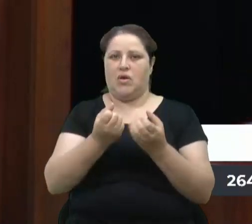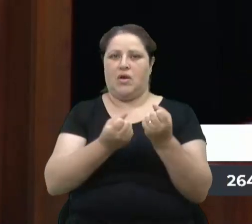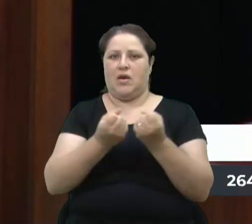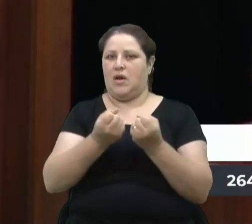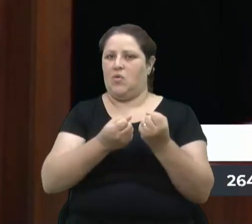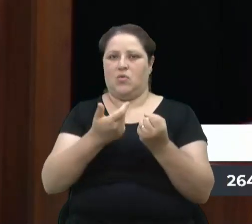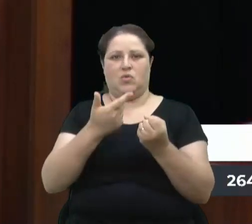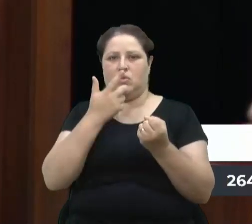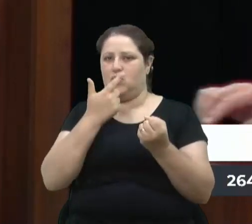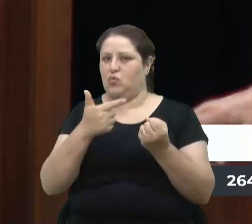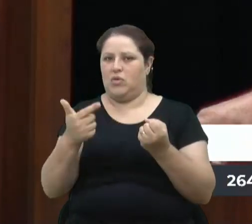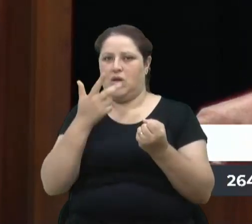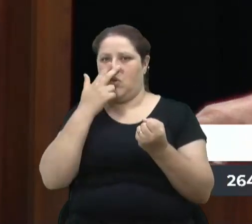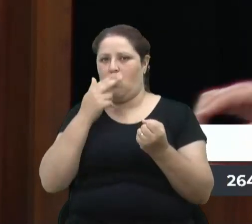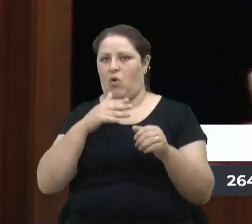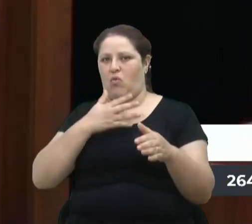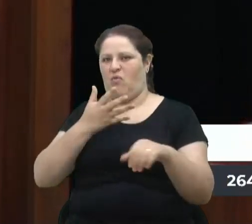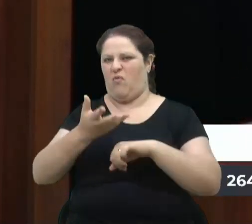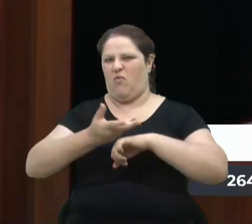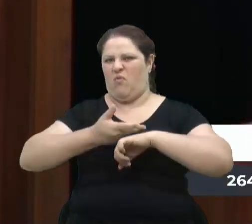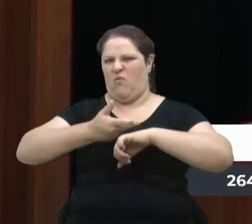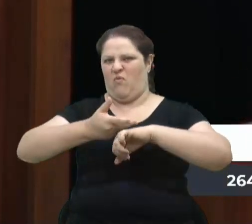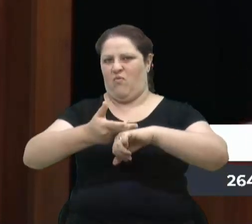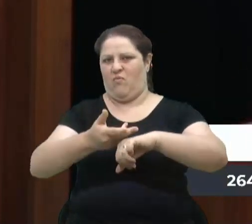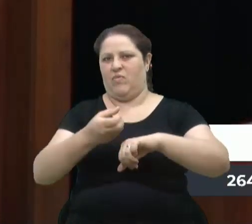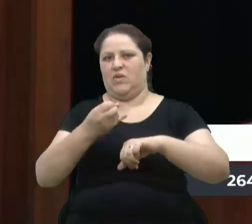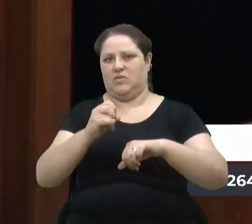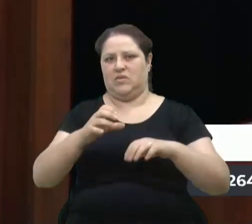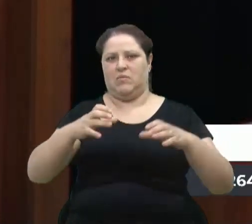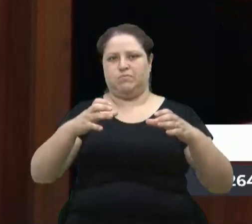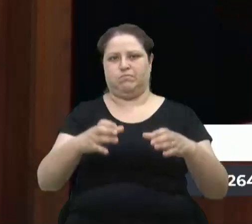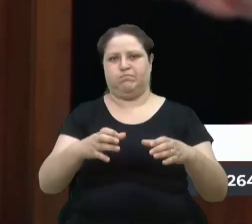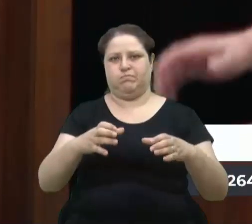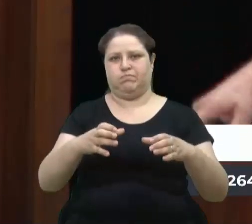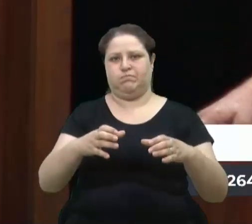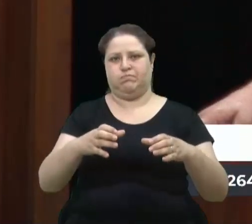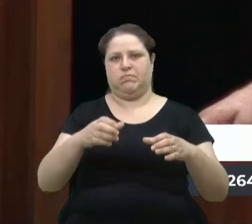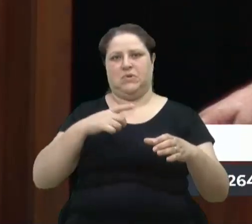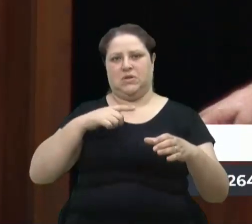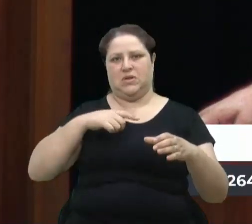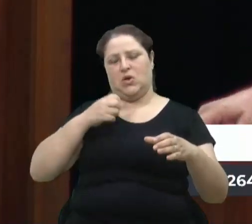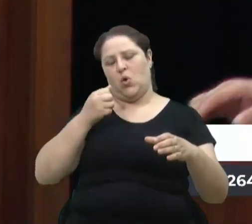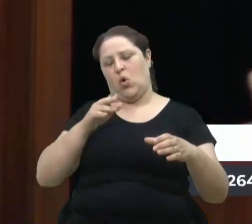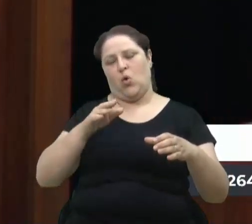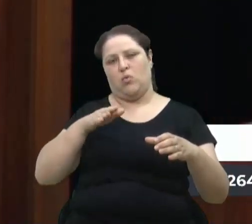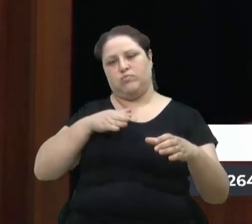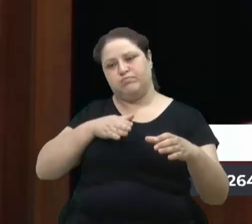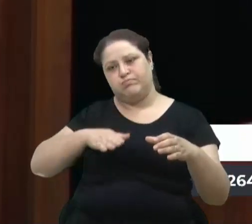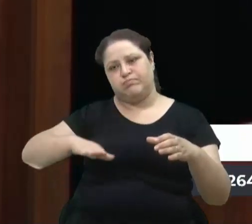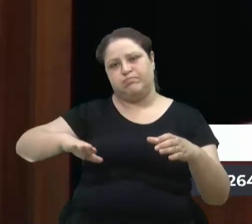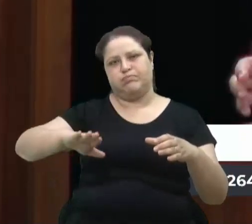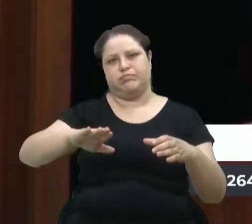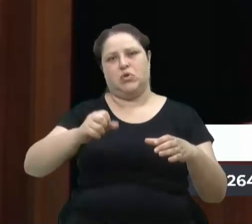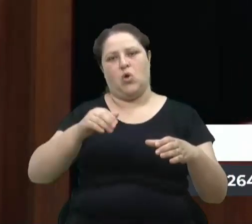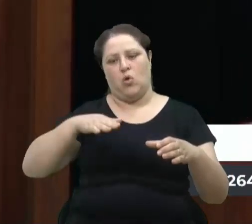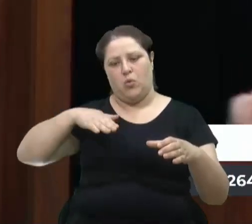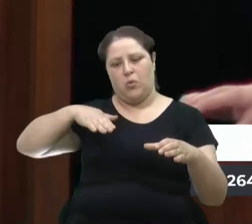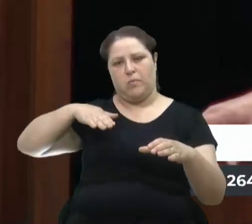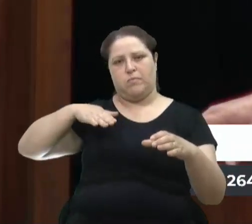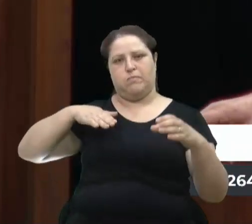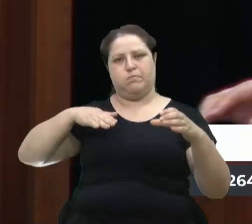essa velocidade que eles passavam. A rotatória é obrigado a segurar ou arrebentar por cima da rotatória. De que como que vai fazer uma